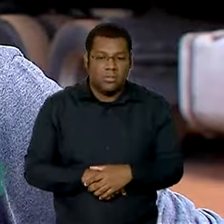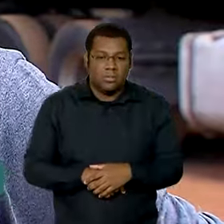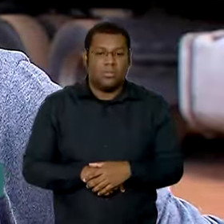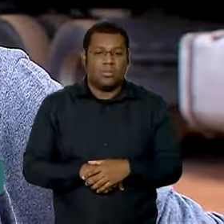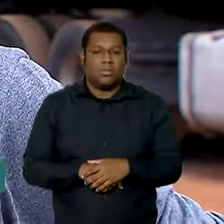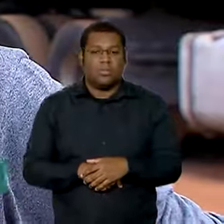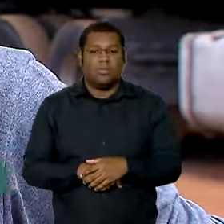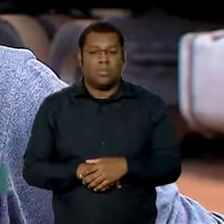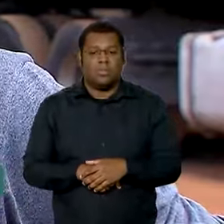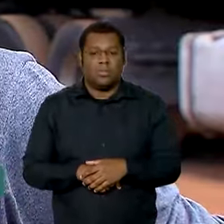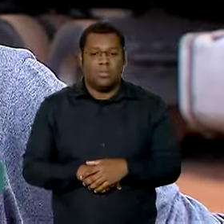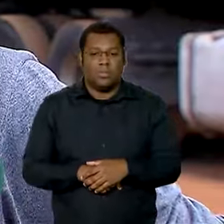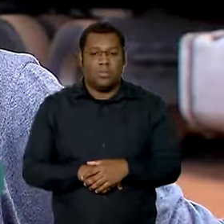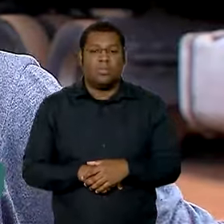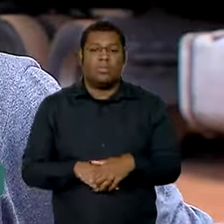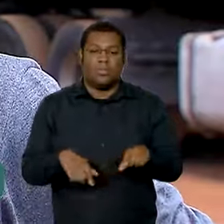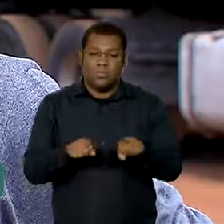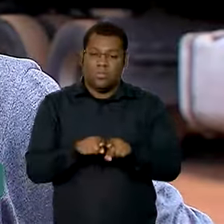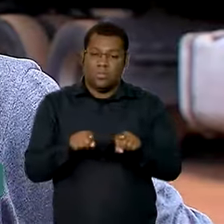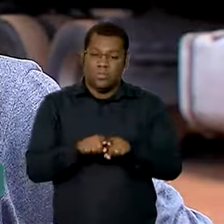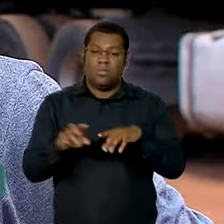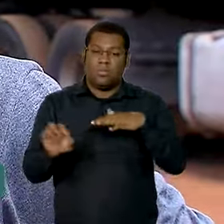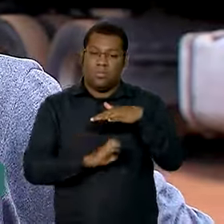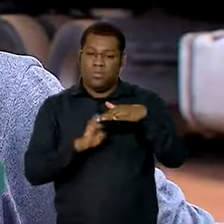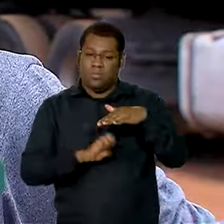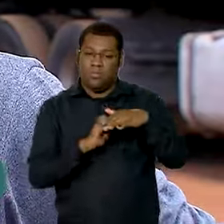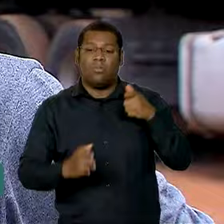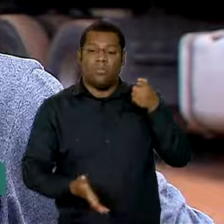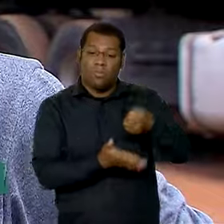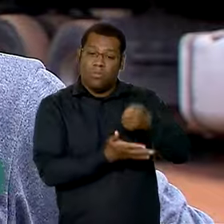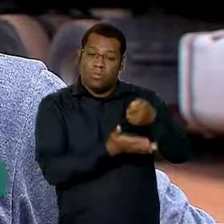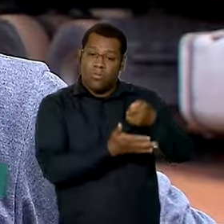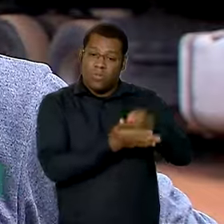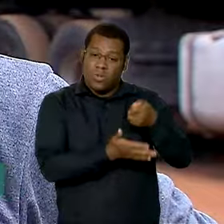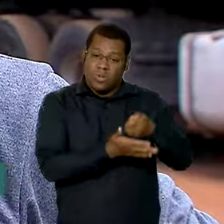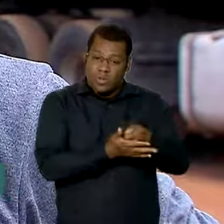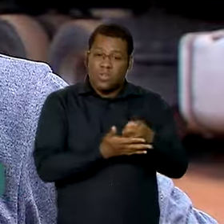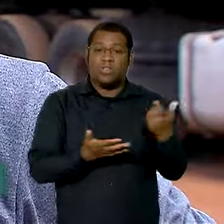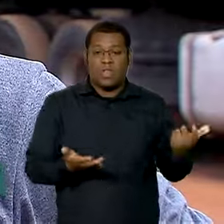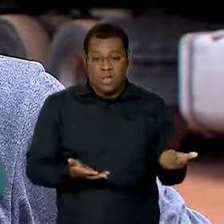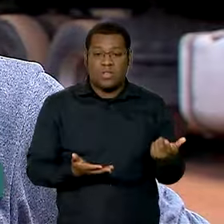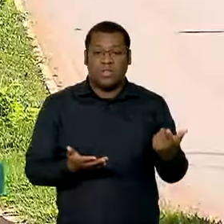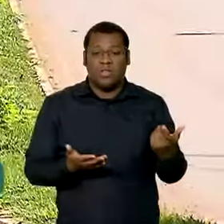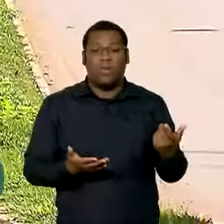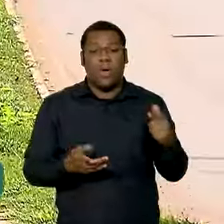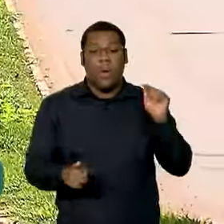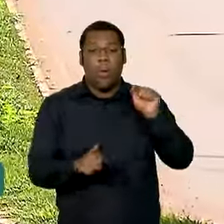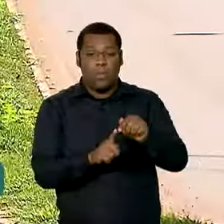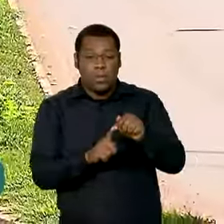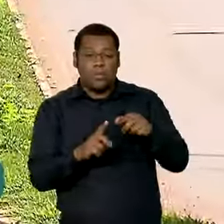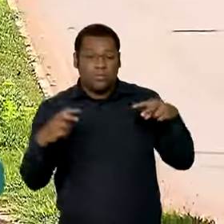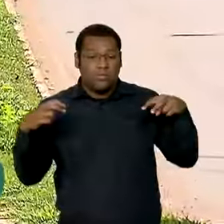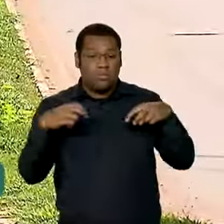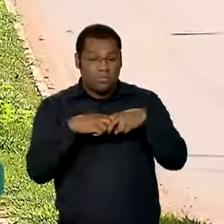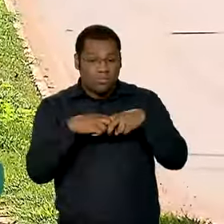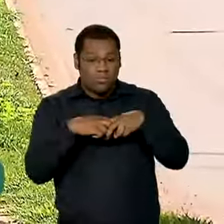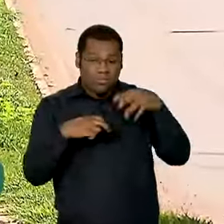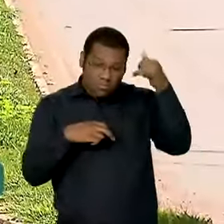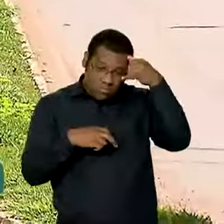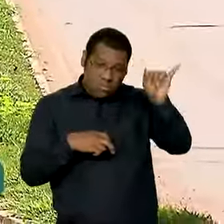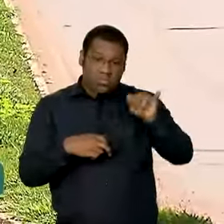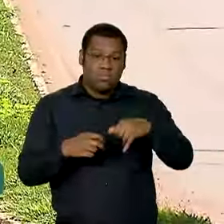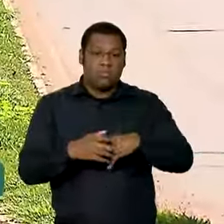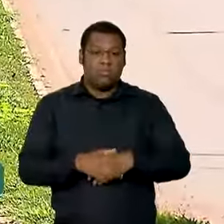da exigência das empresas, né? Que isso daí reduz muito o acidente nas estradas, né? Mas diferente de